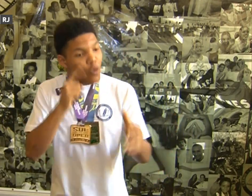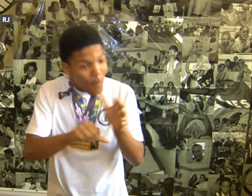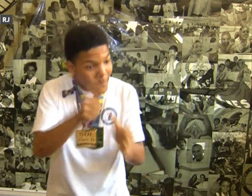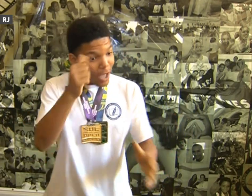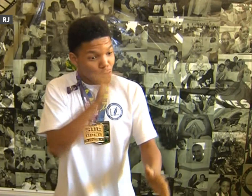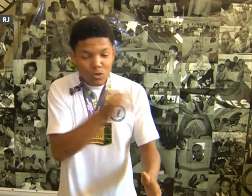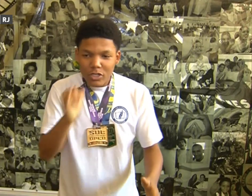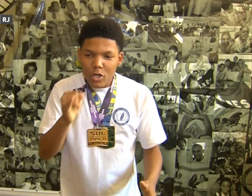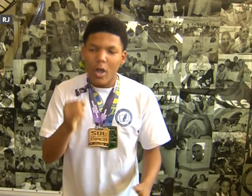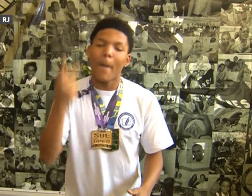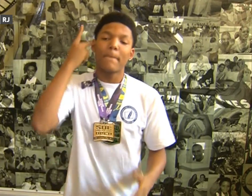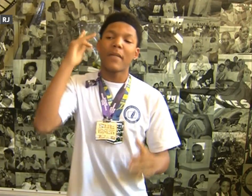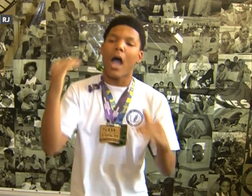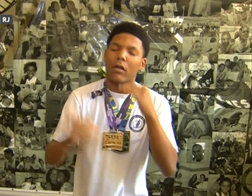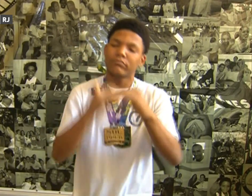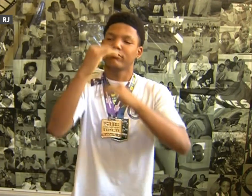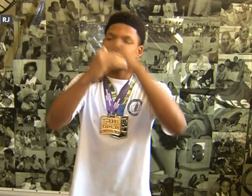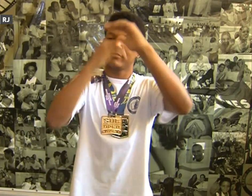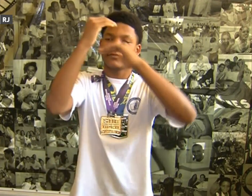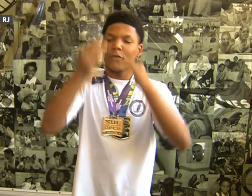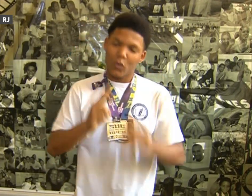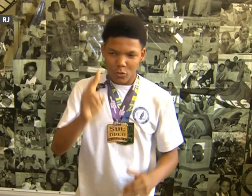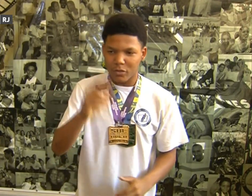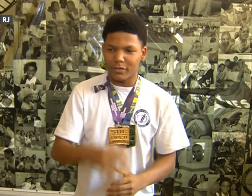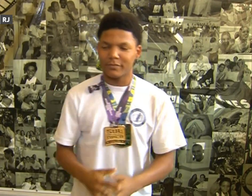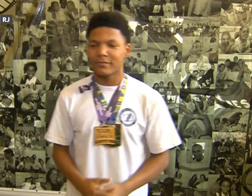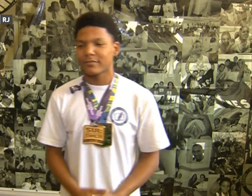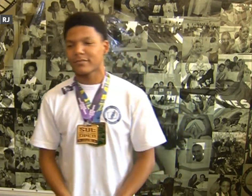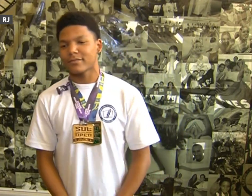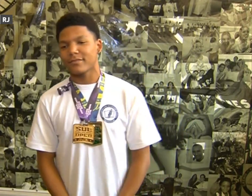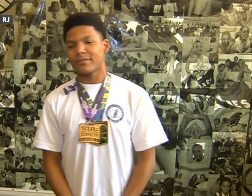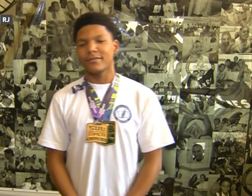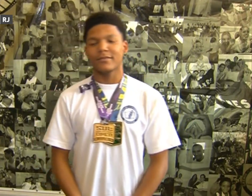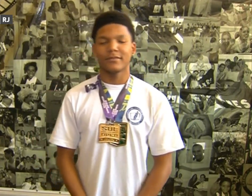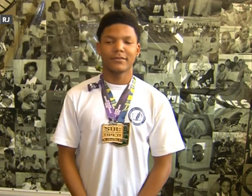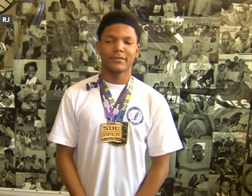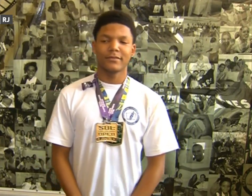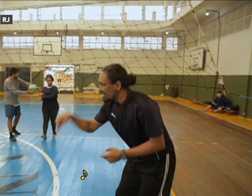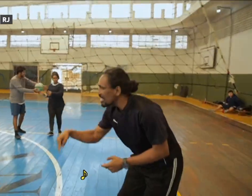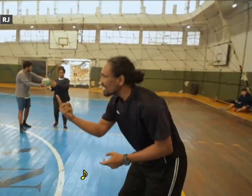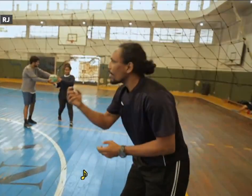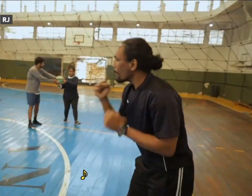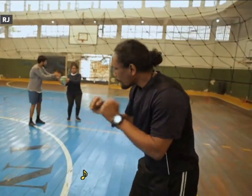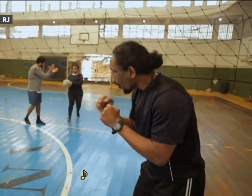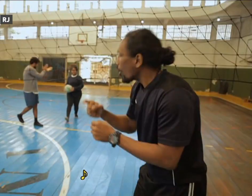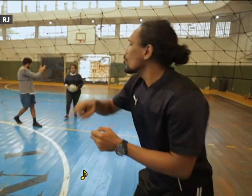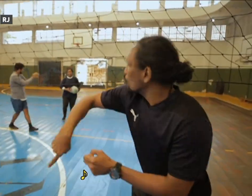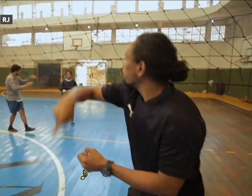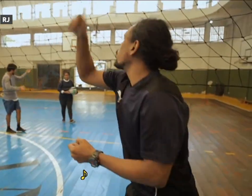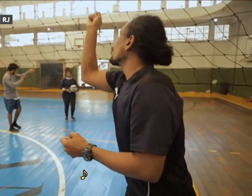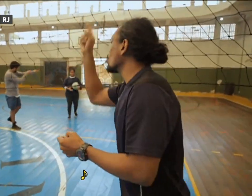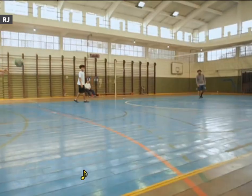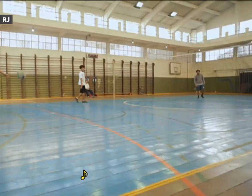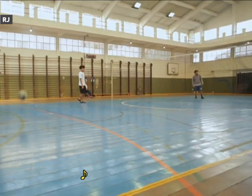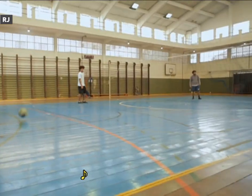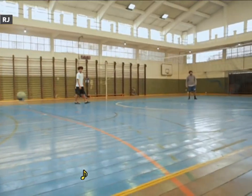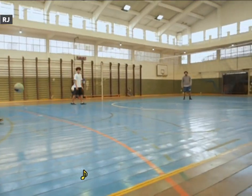fazer o mesmo esporte, fazer o jiu-jitsu para conseguir me desenvolver e continuar nesse processo. Música